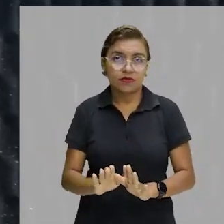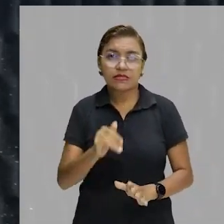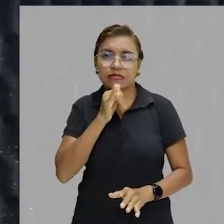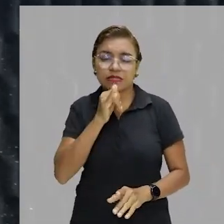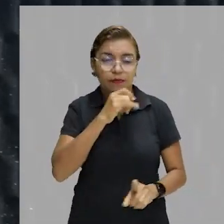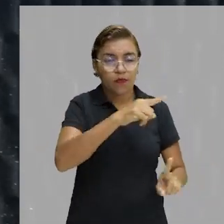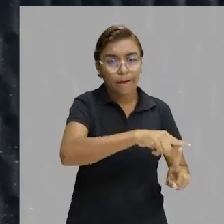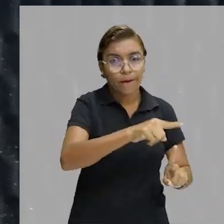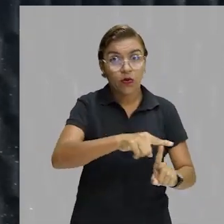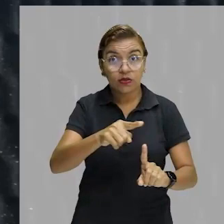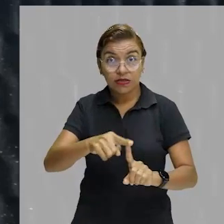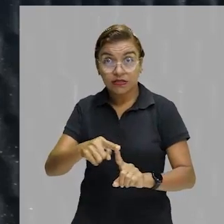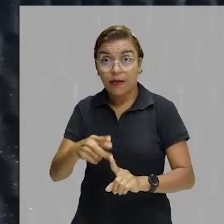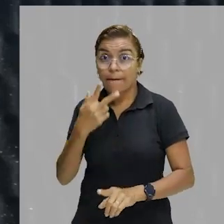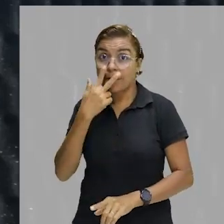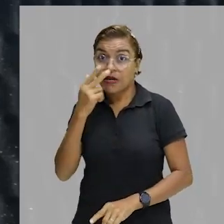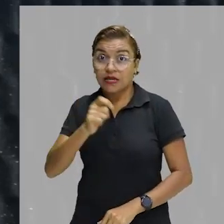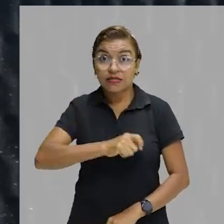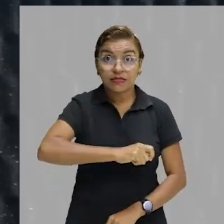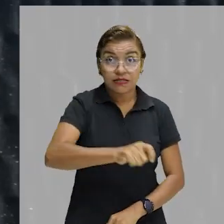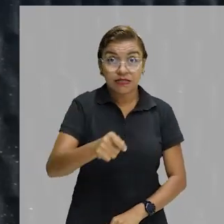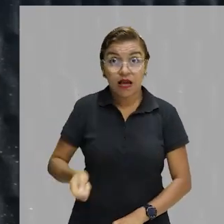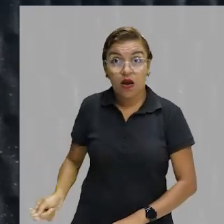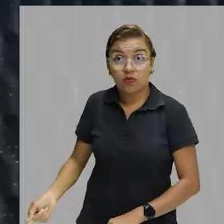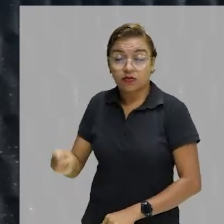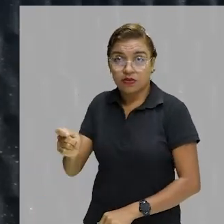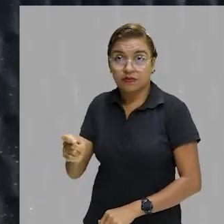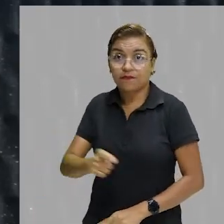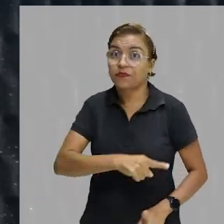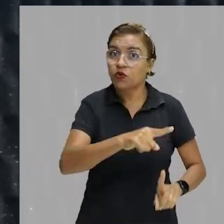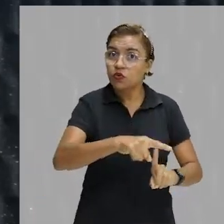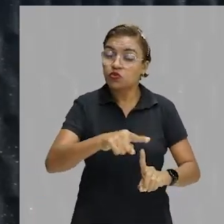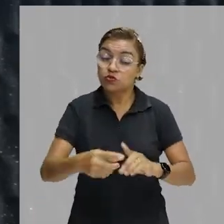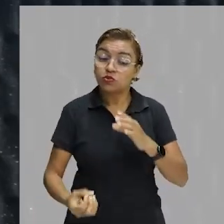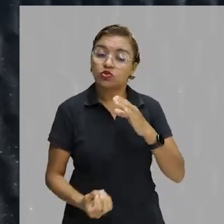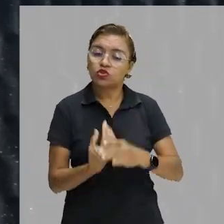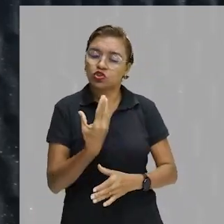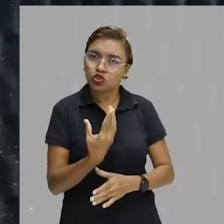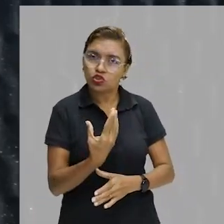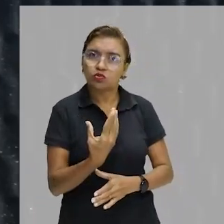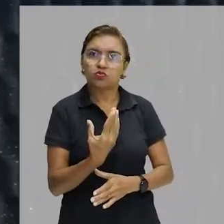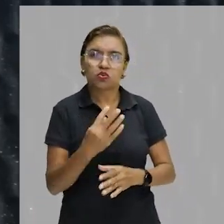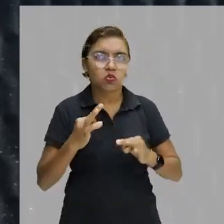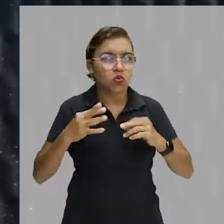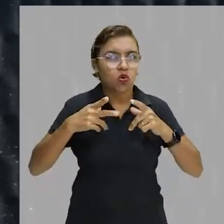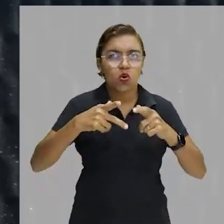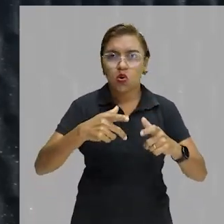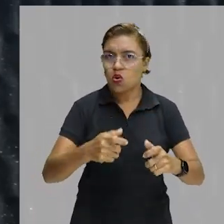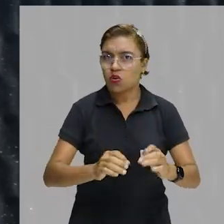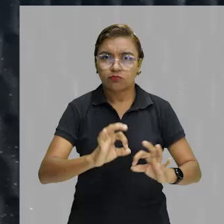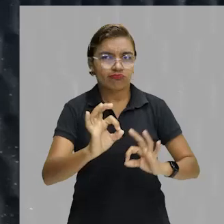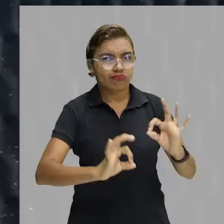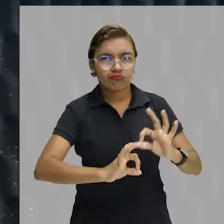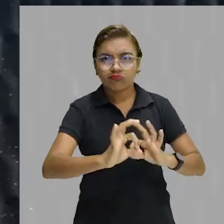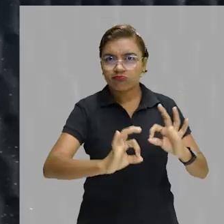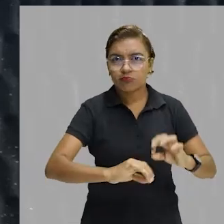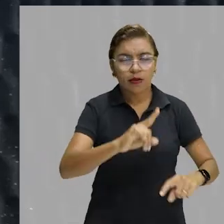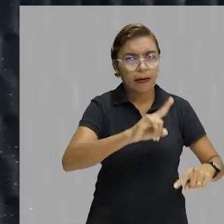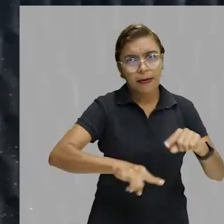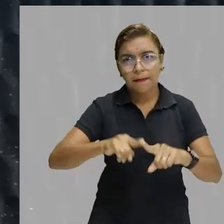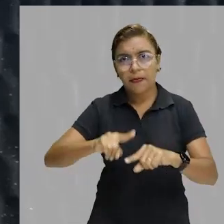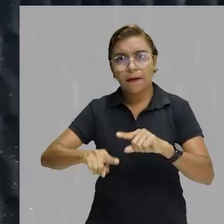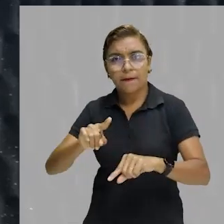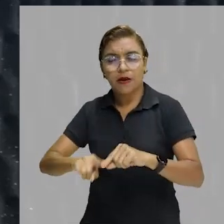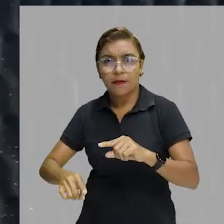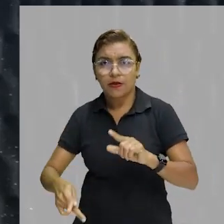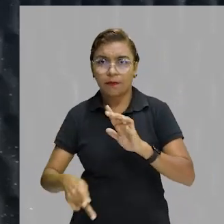bem parecida com o tênis. E uma modalidade, quando ela surge, galera, ela não surge já com todos os aparatos, os equipamentos